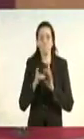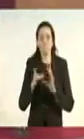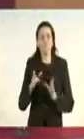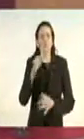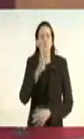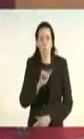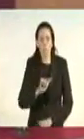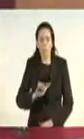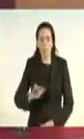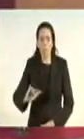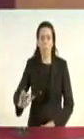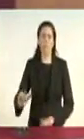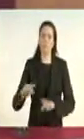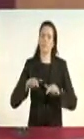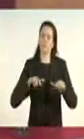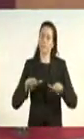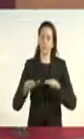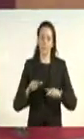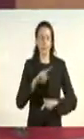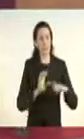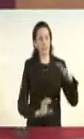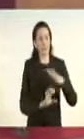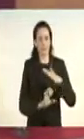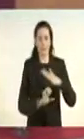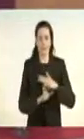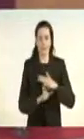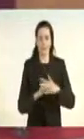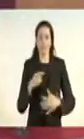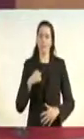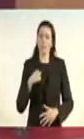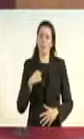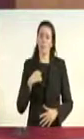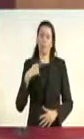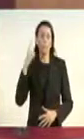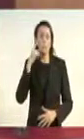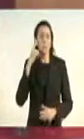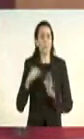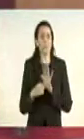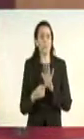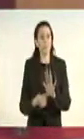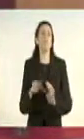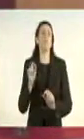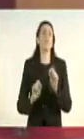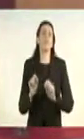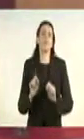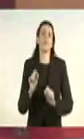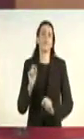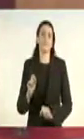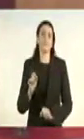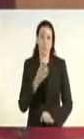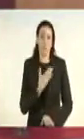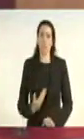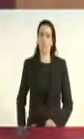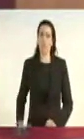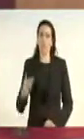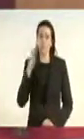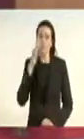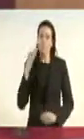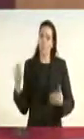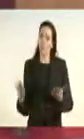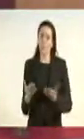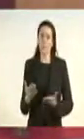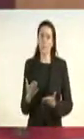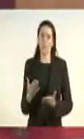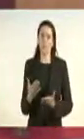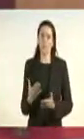Então, isso demonstra que o governo não está para perseguir ninguém. O governo está para que a gente viva um momento